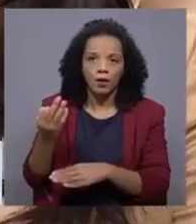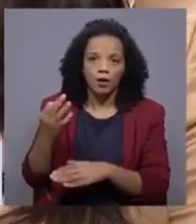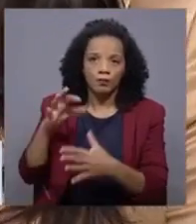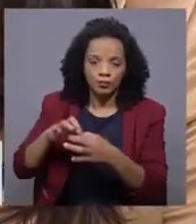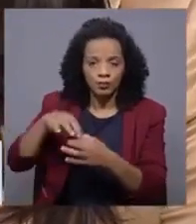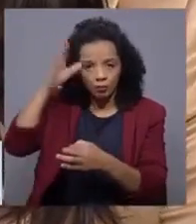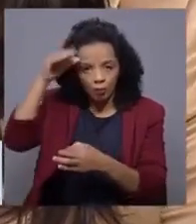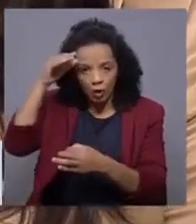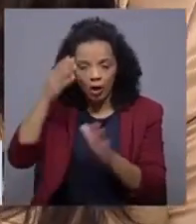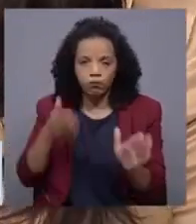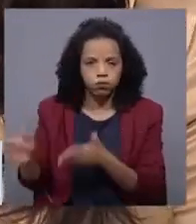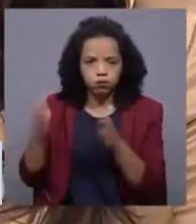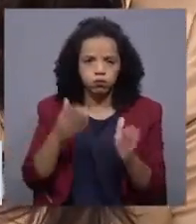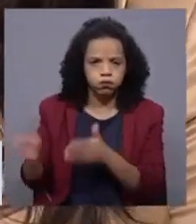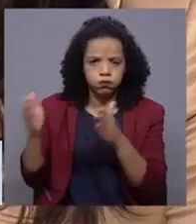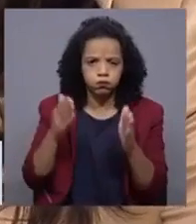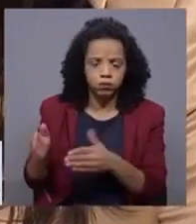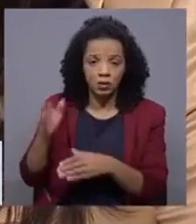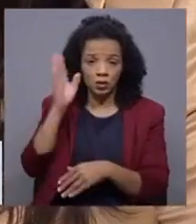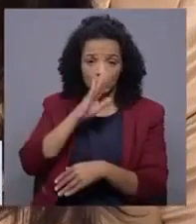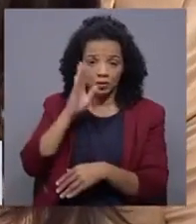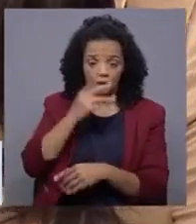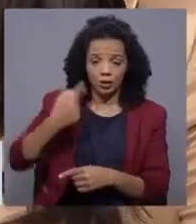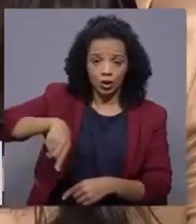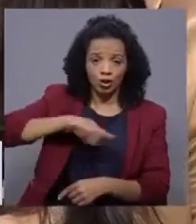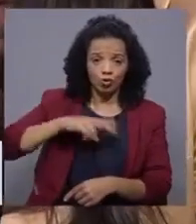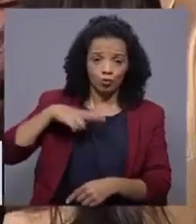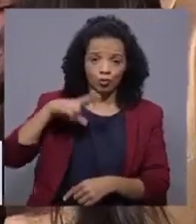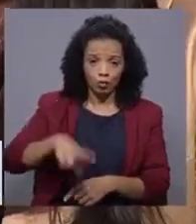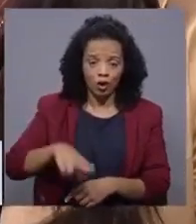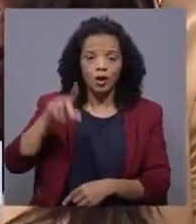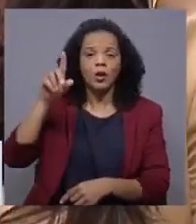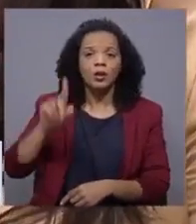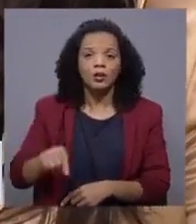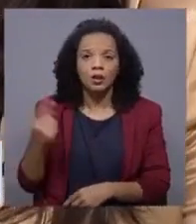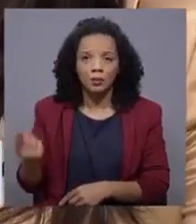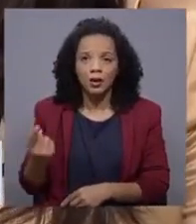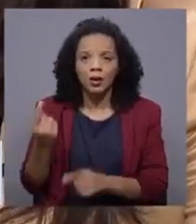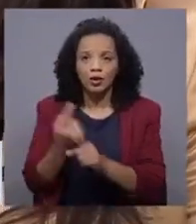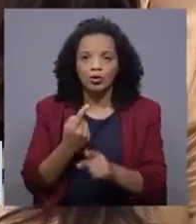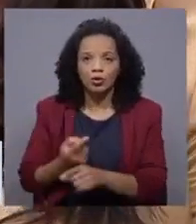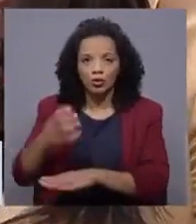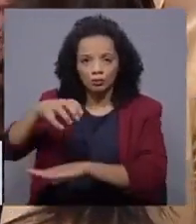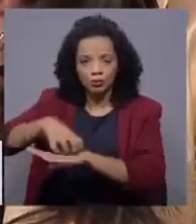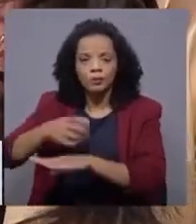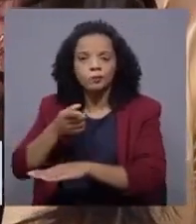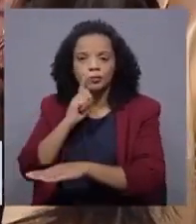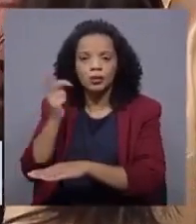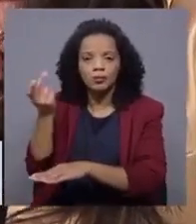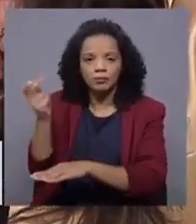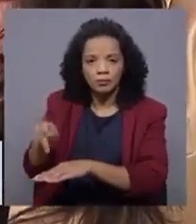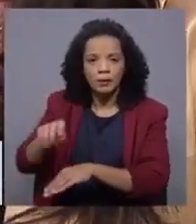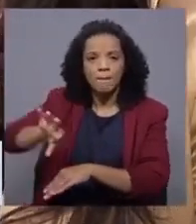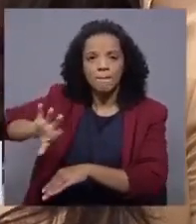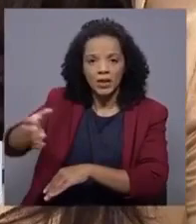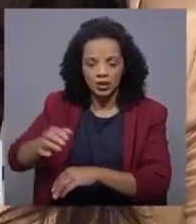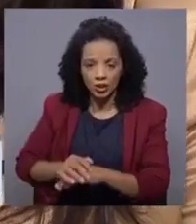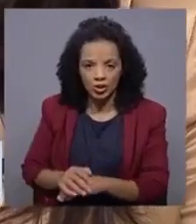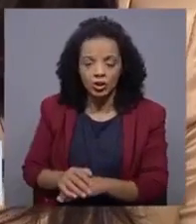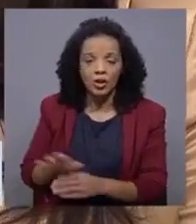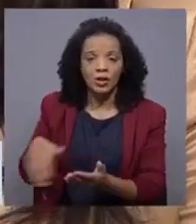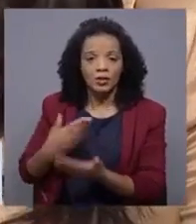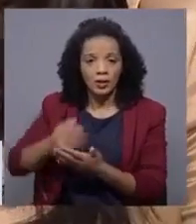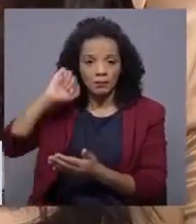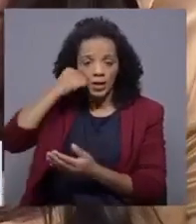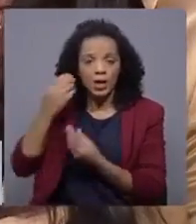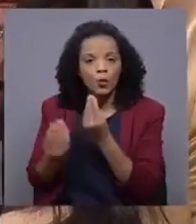pecuária intensiva e superintensiva. Sim. Se olharmos para Portugal e para o número de explorações pecuárias ilegais que temos no nosso país, não só pondo em causa